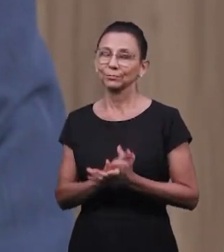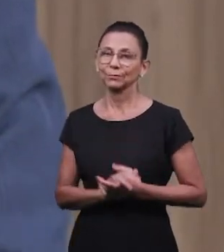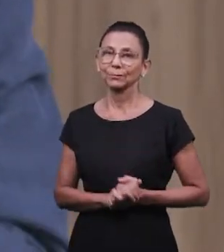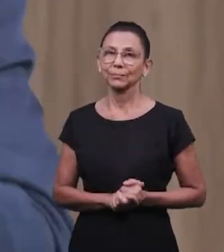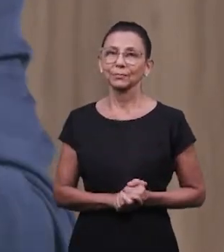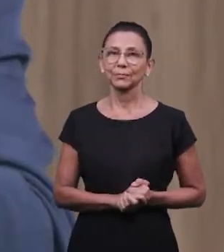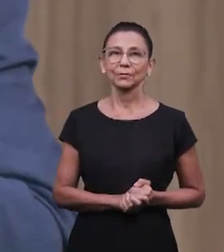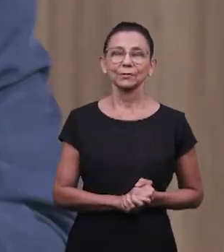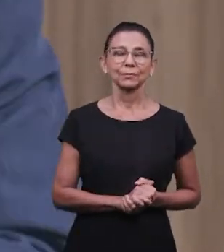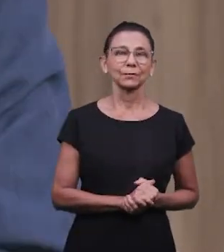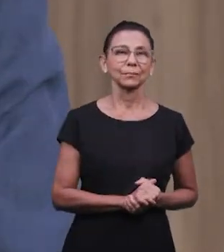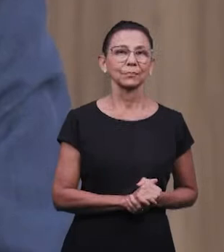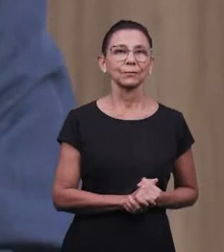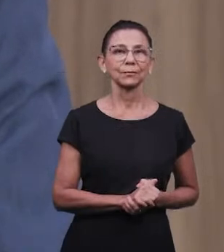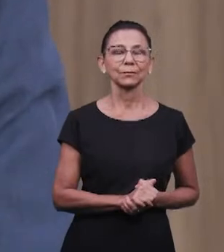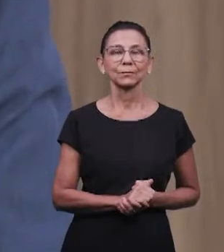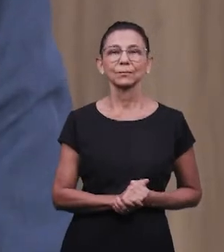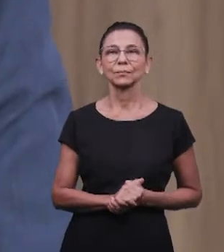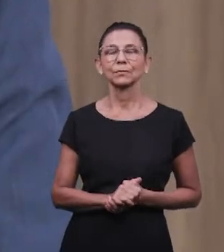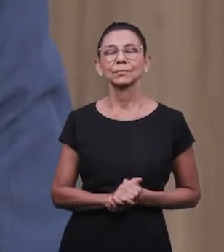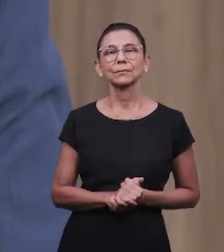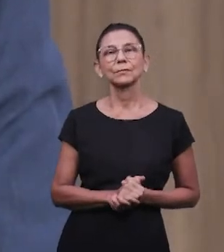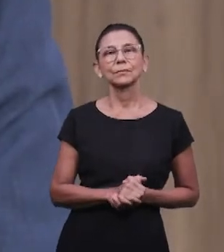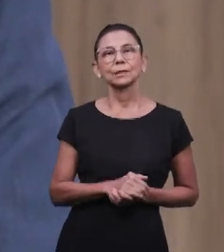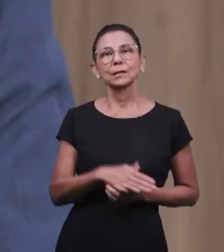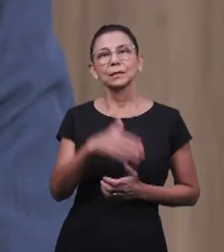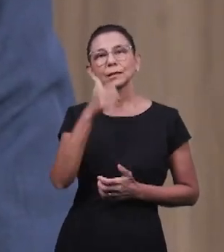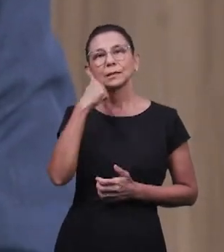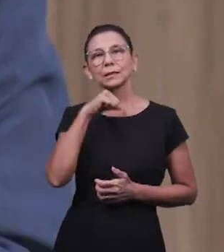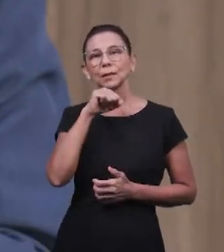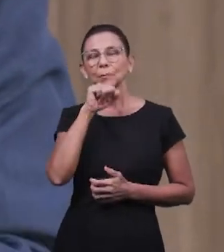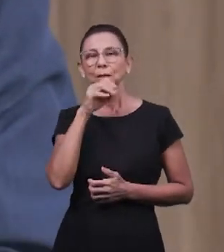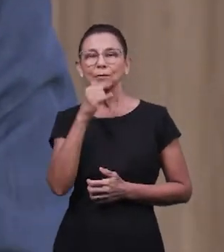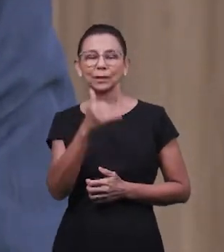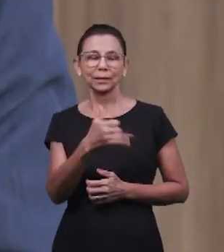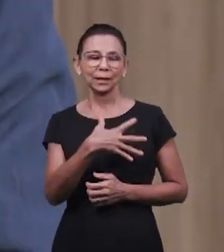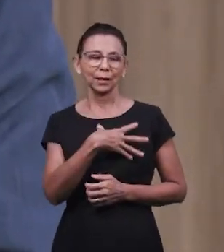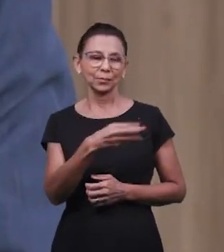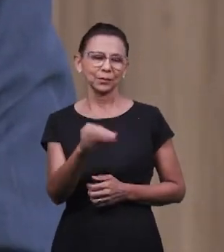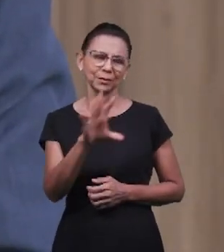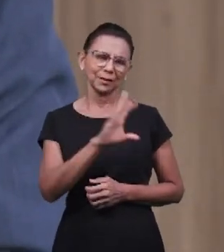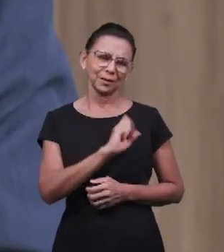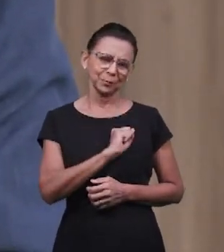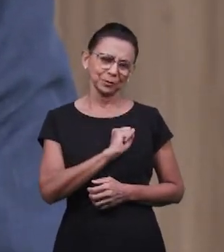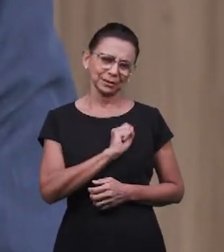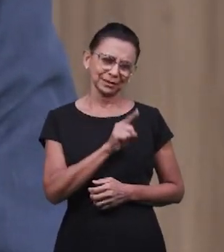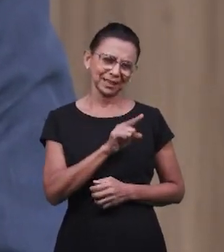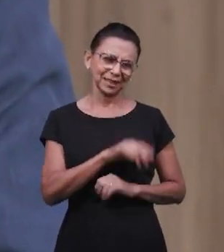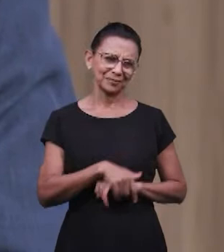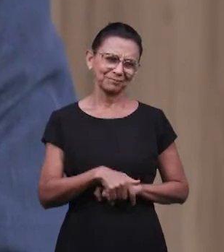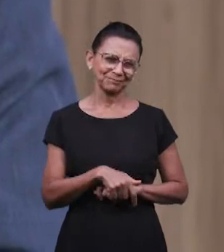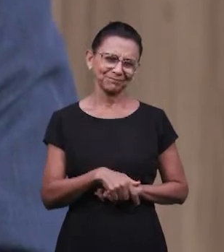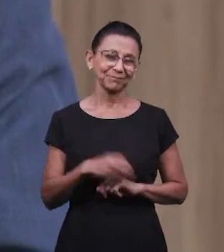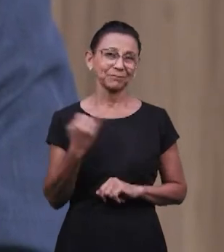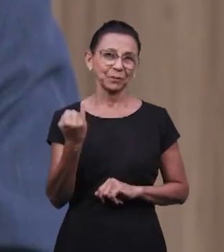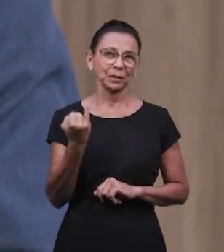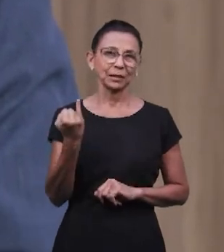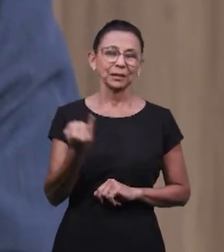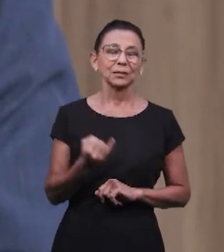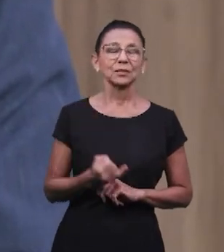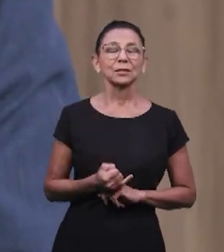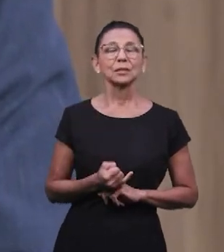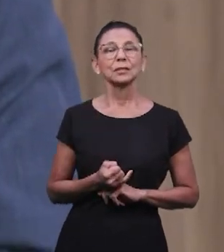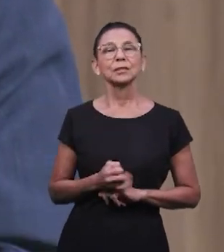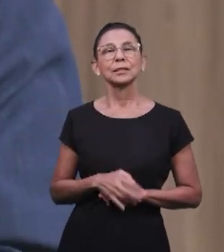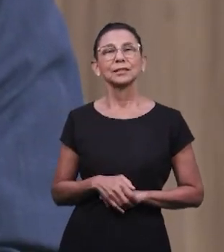filho, pai, eu te amo. Não esqueça de falar que você ama seu filho. Não esqueça de falar. Outra coisa importante você falar sempre para ele, elogiar